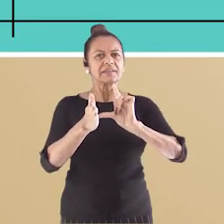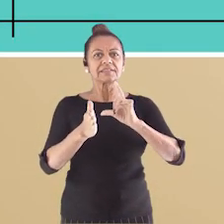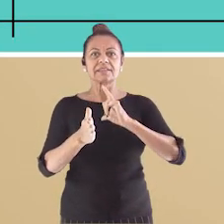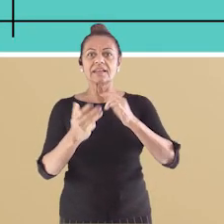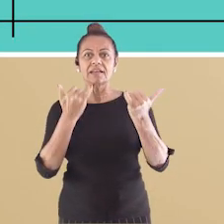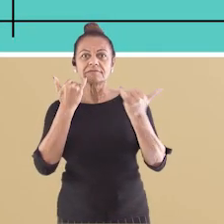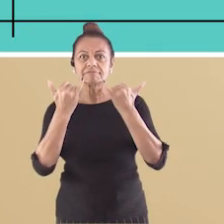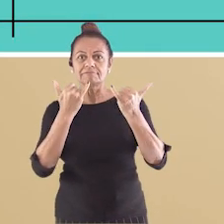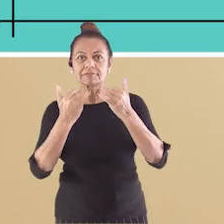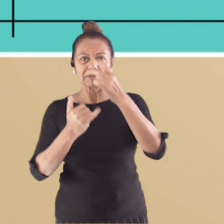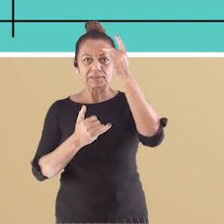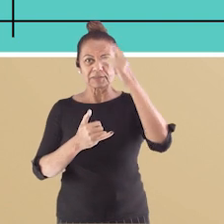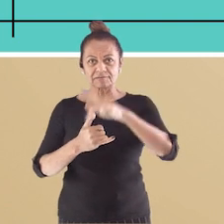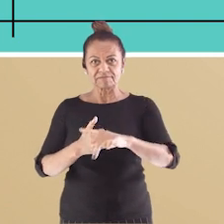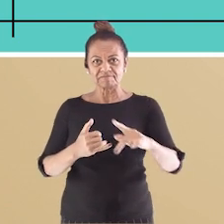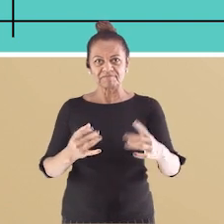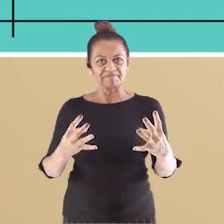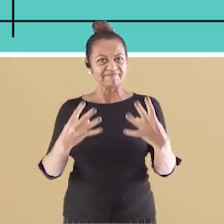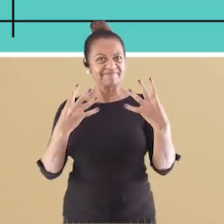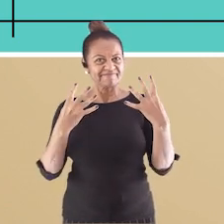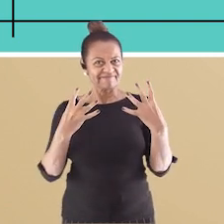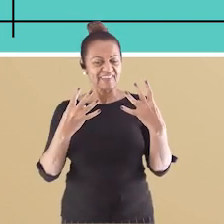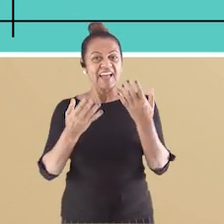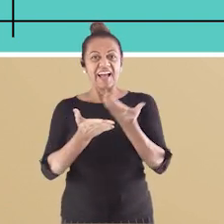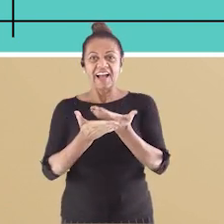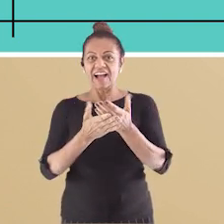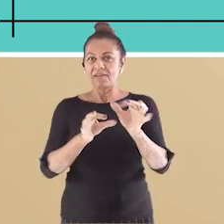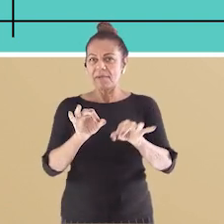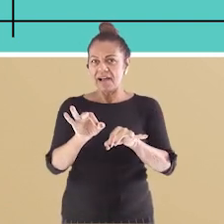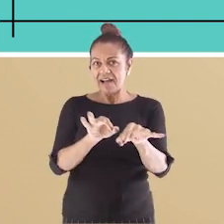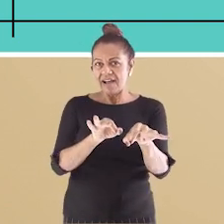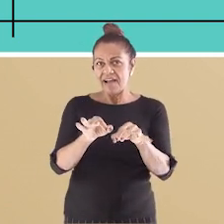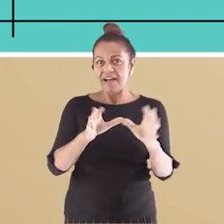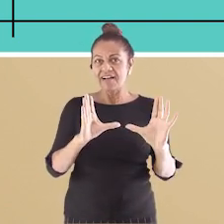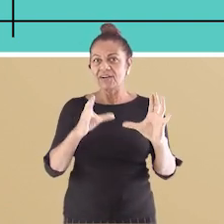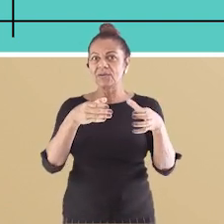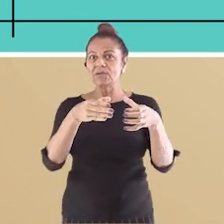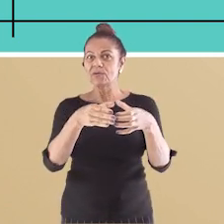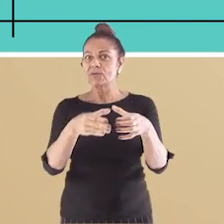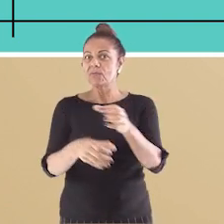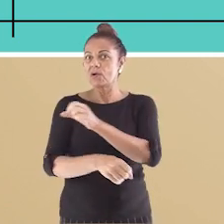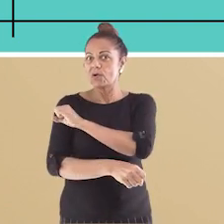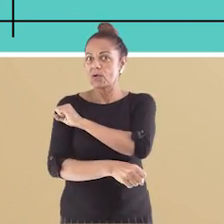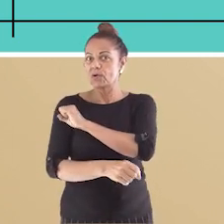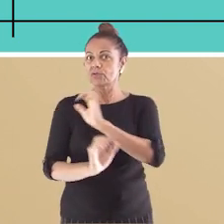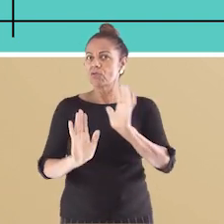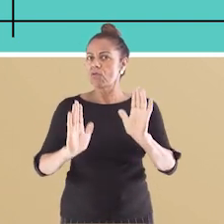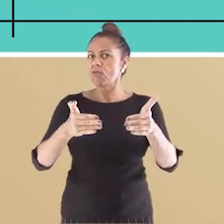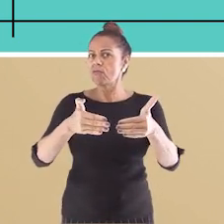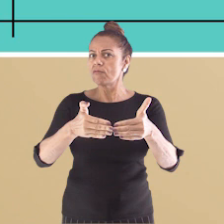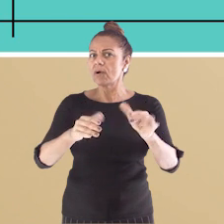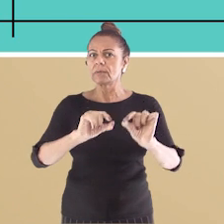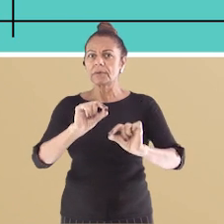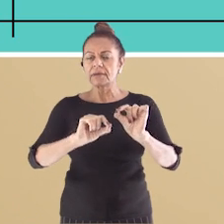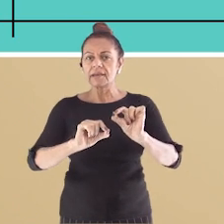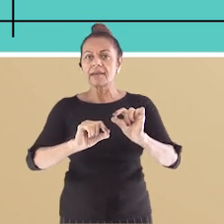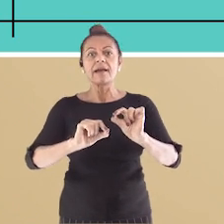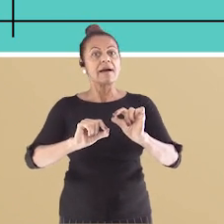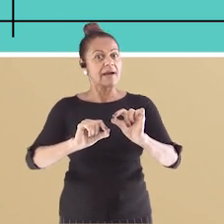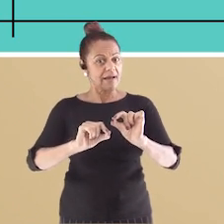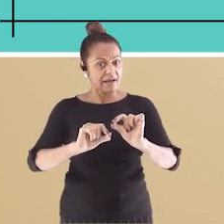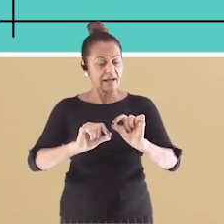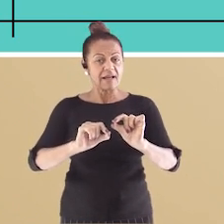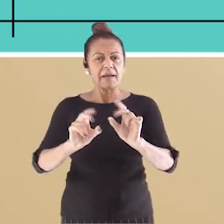Esta aula foi planejada para o 8º ano dos anos finais, tendo como foco a habilidade de identificar, em